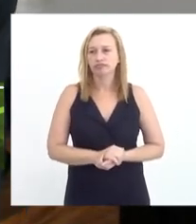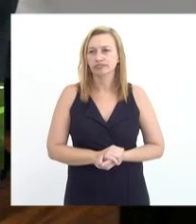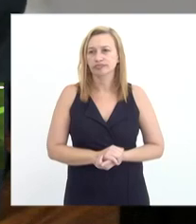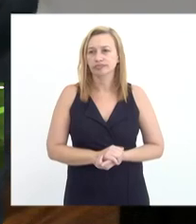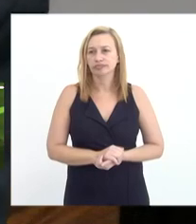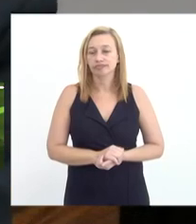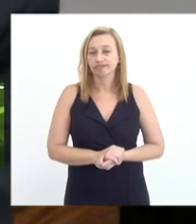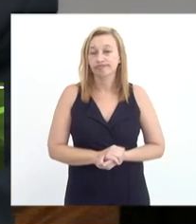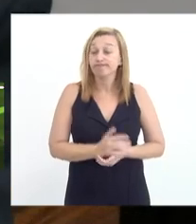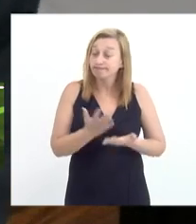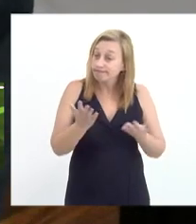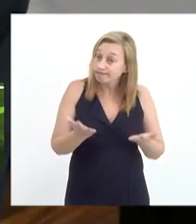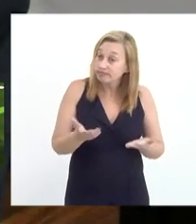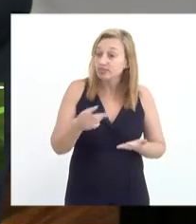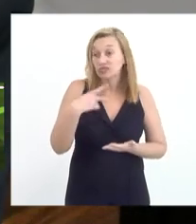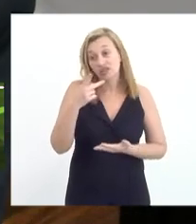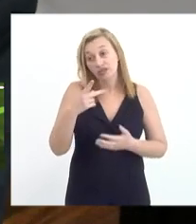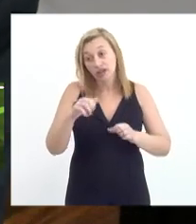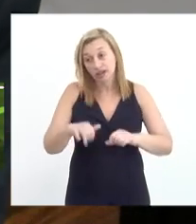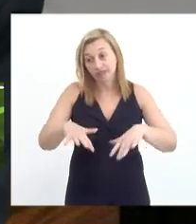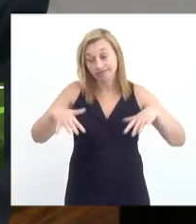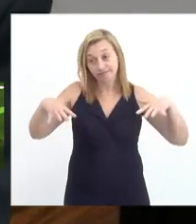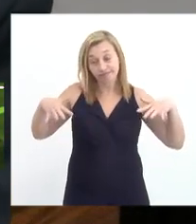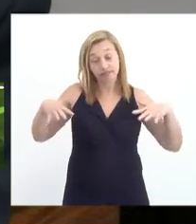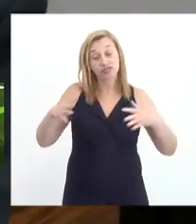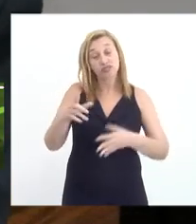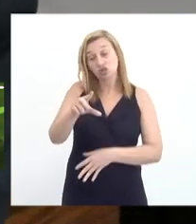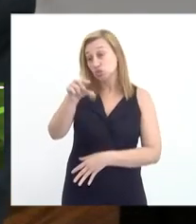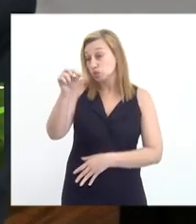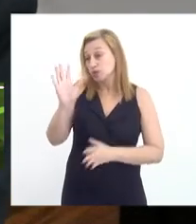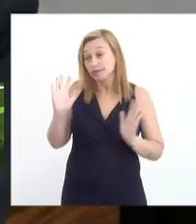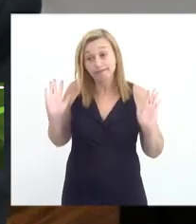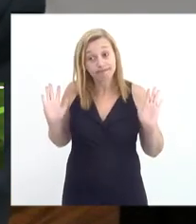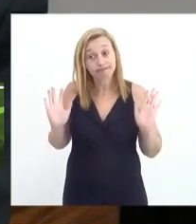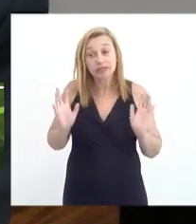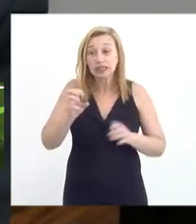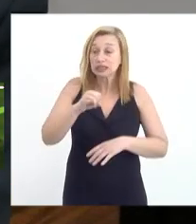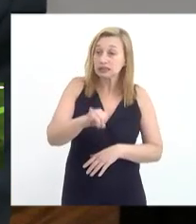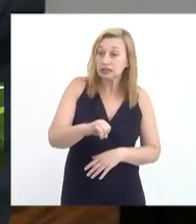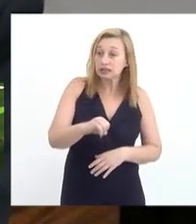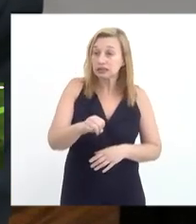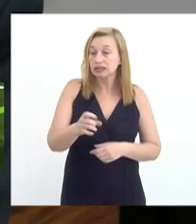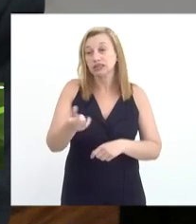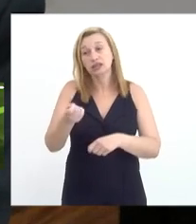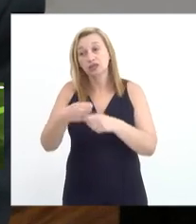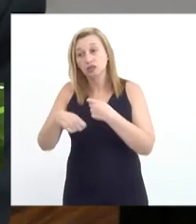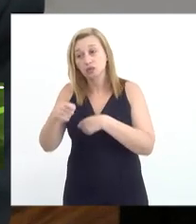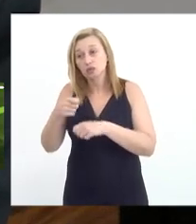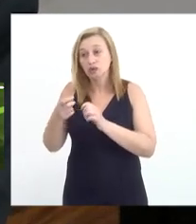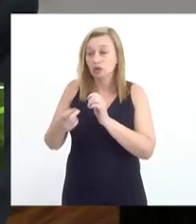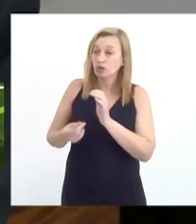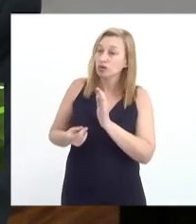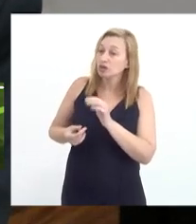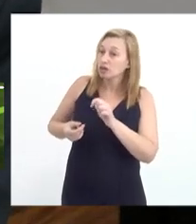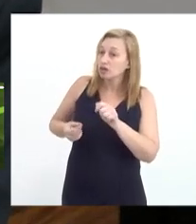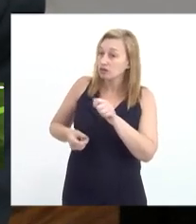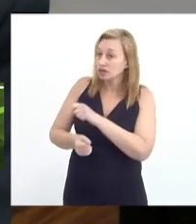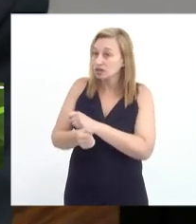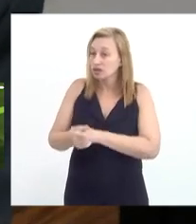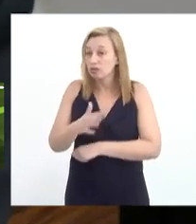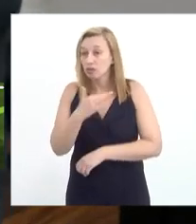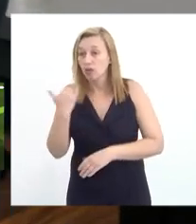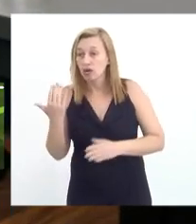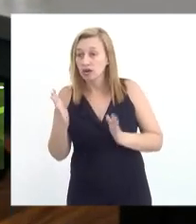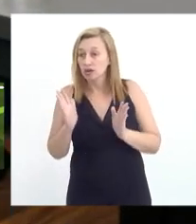E como já disse No plenário É a gente escolher Se econômico E financeiramente A gente morre Esse ano